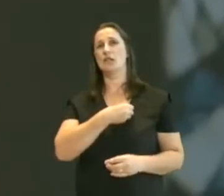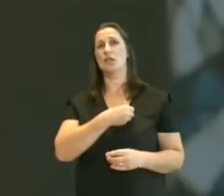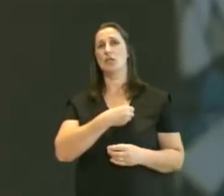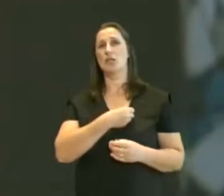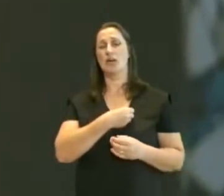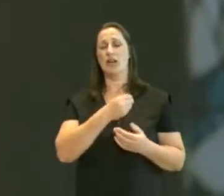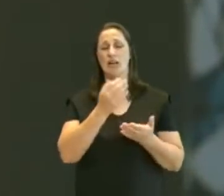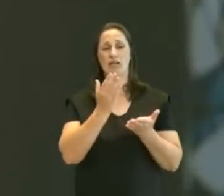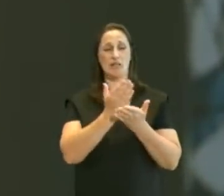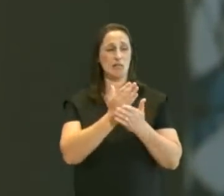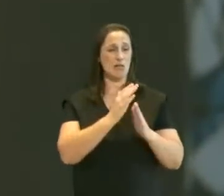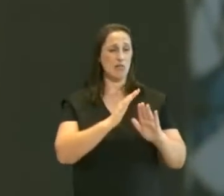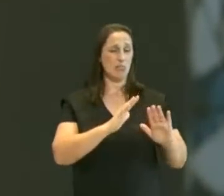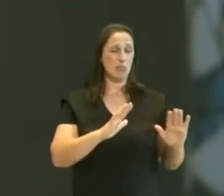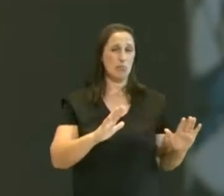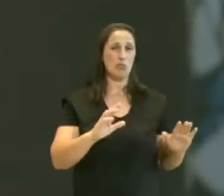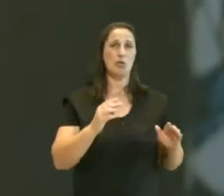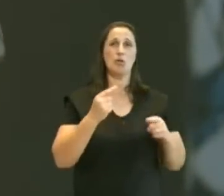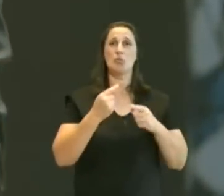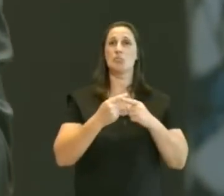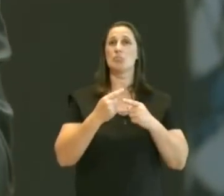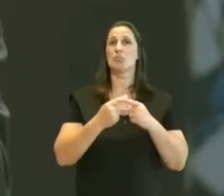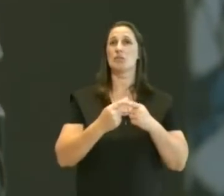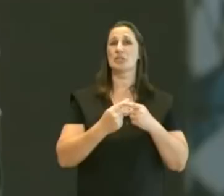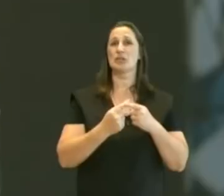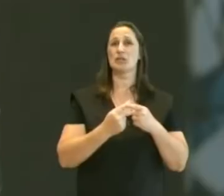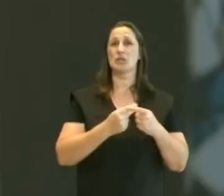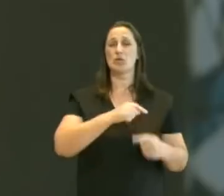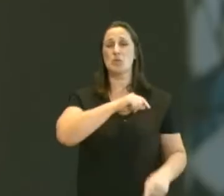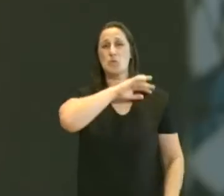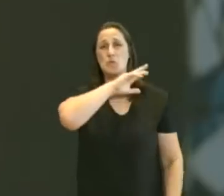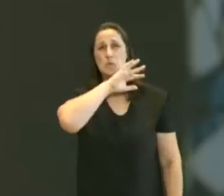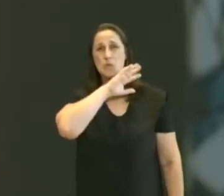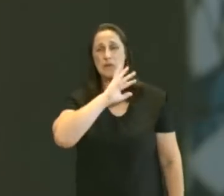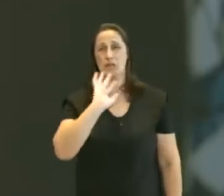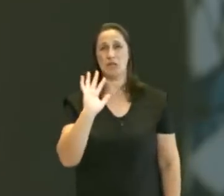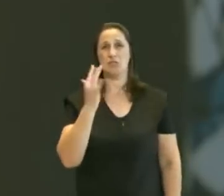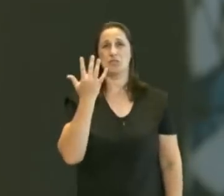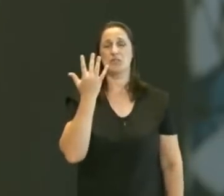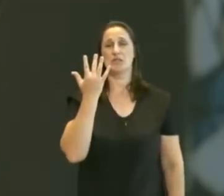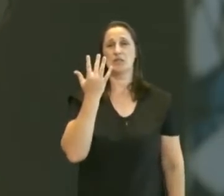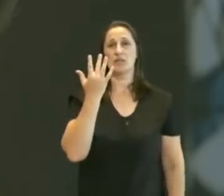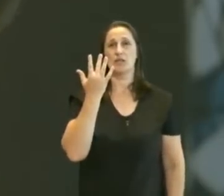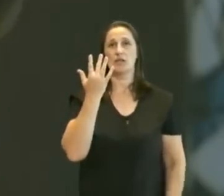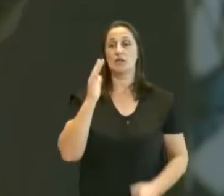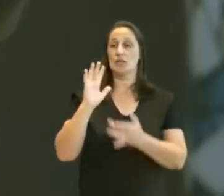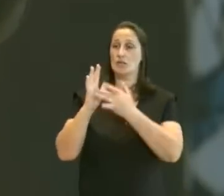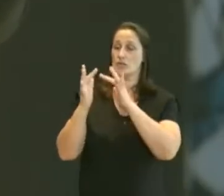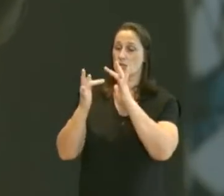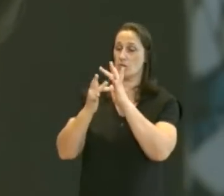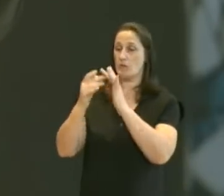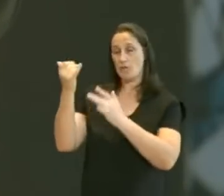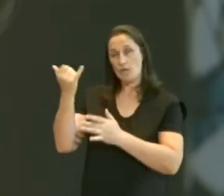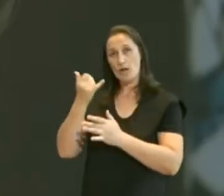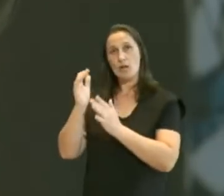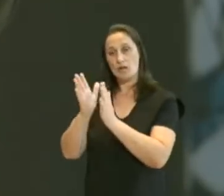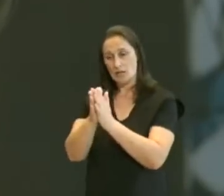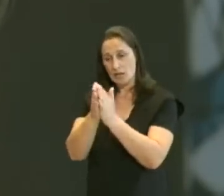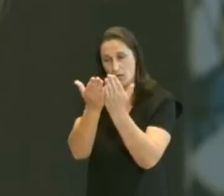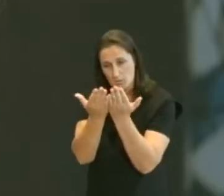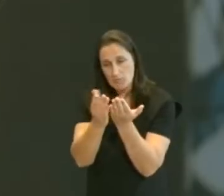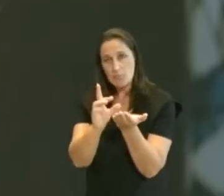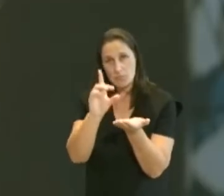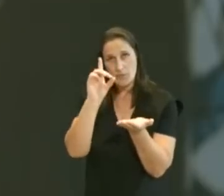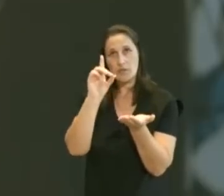terminado porque um evento ruim aconteceu. E o Senhor diz assim: abre as Escrituras,